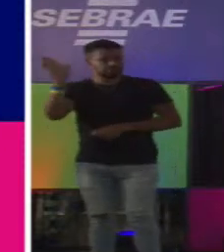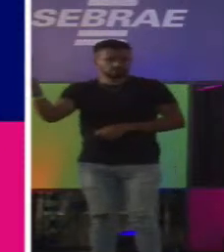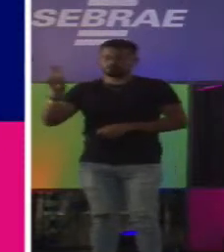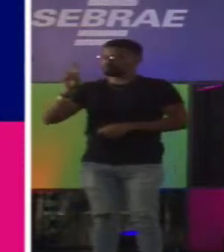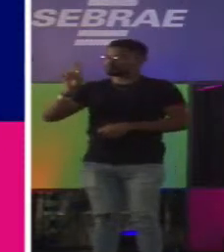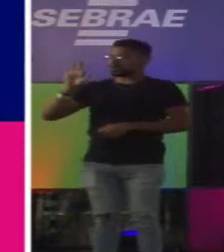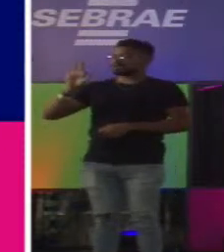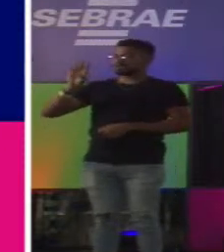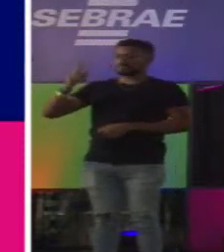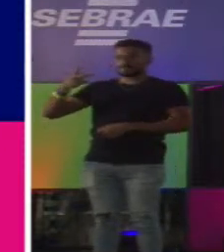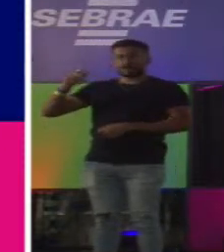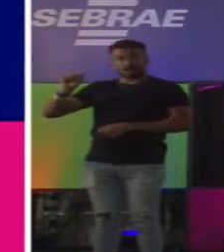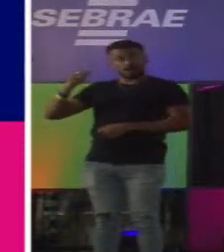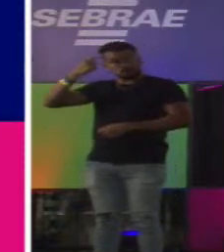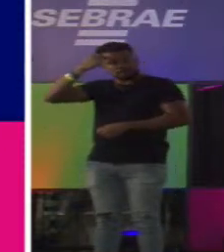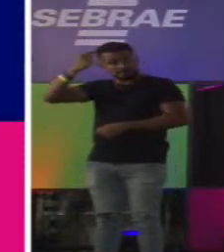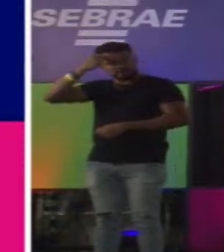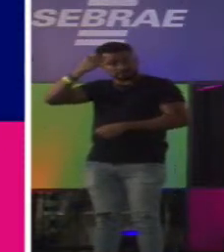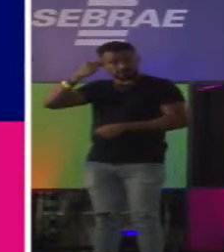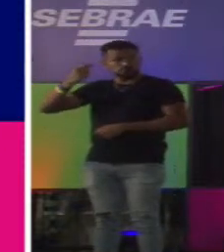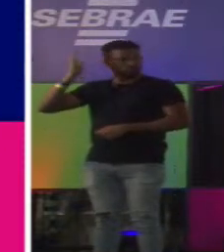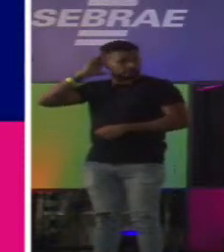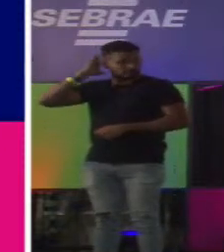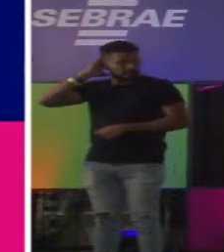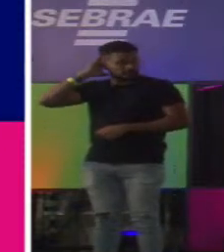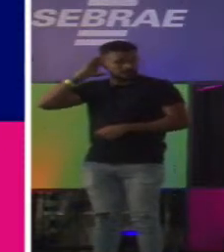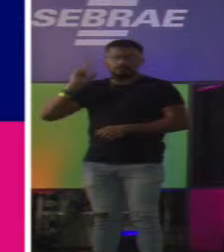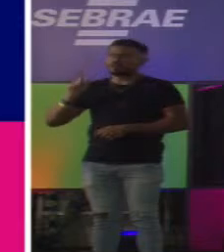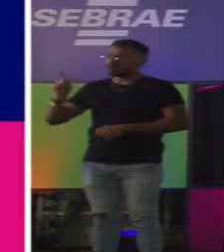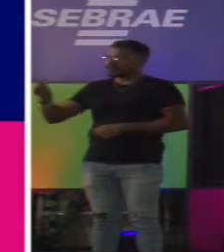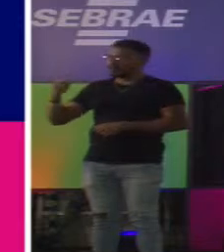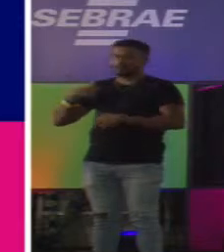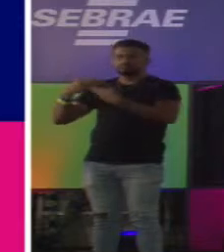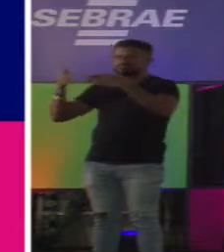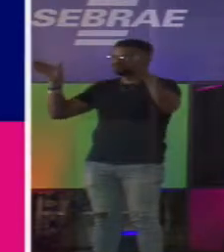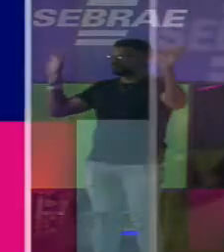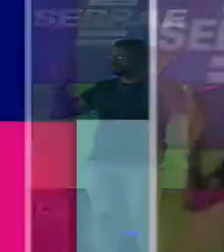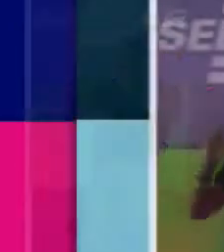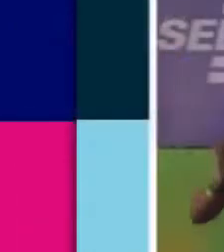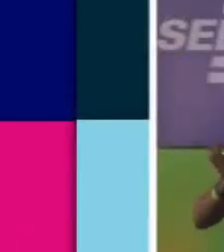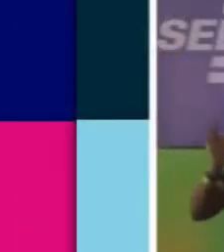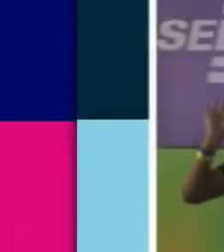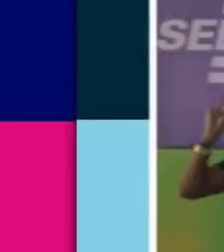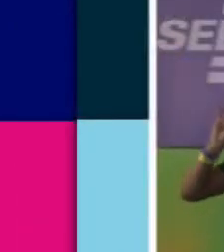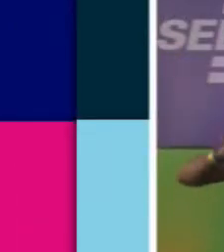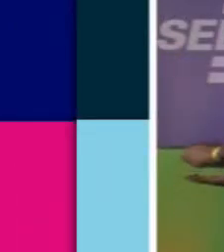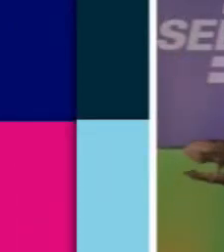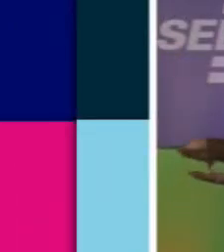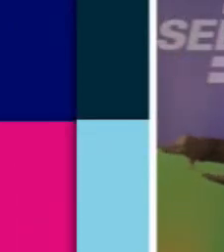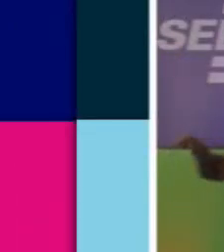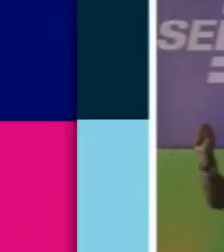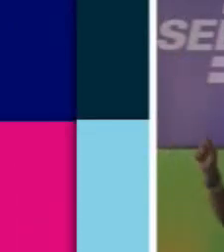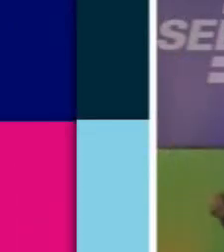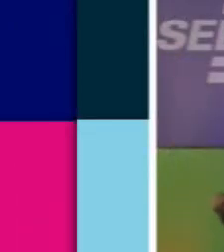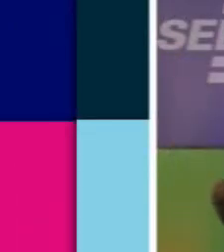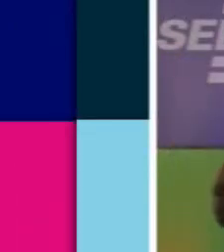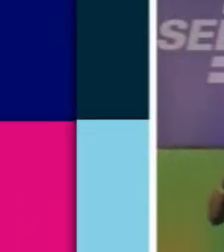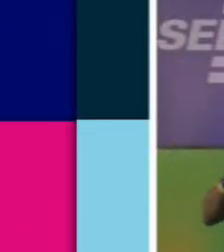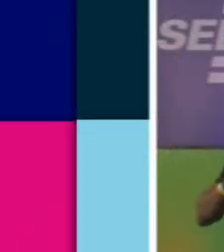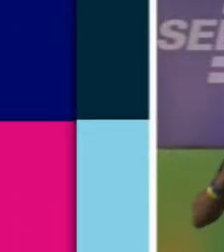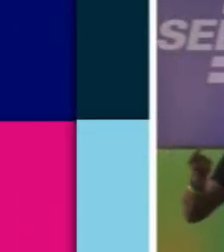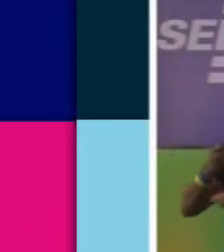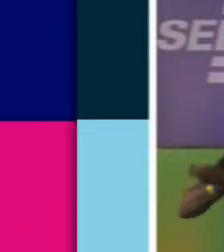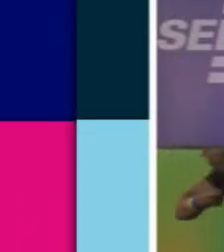Universidade Federal do Pará. E lá me abriu um mundo de possibilidades de tecnologia, de versões de